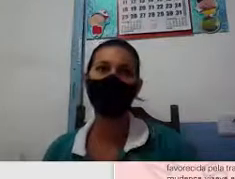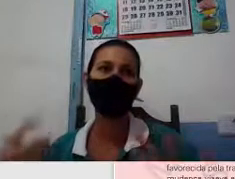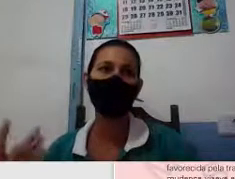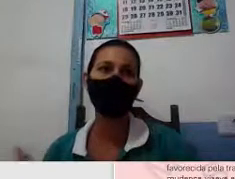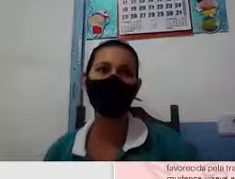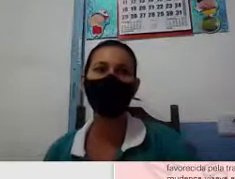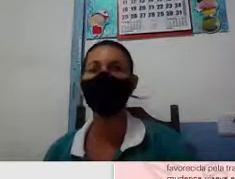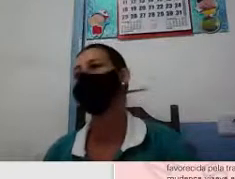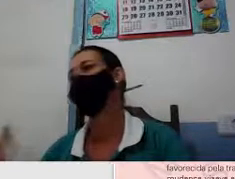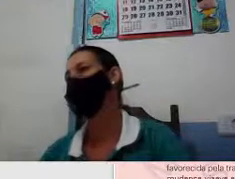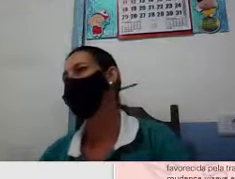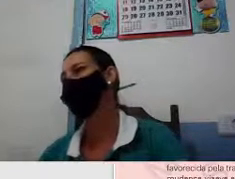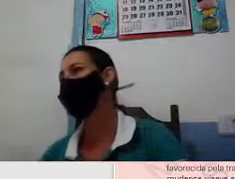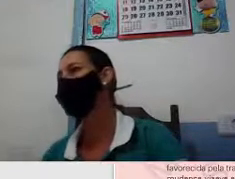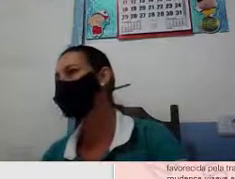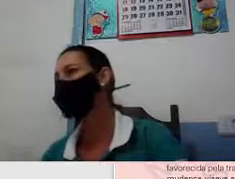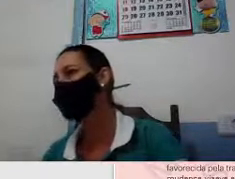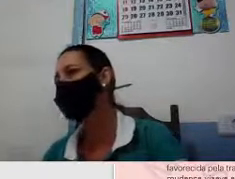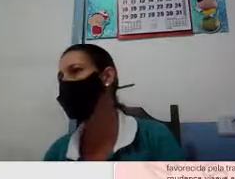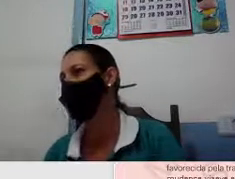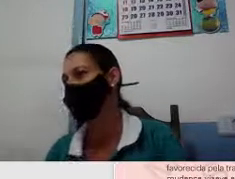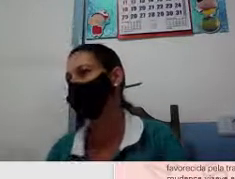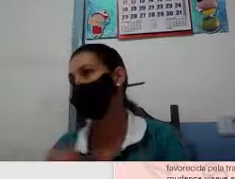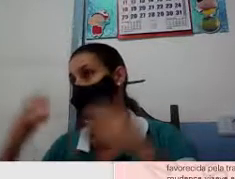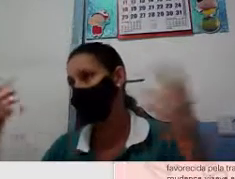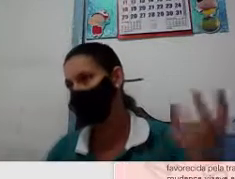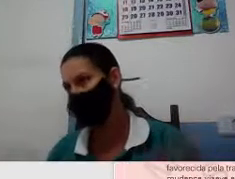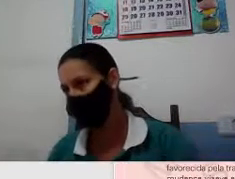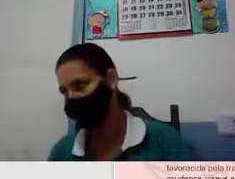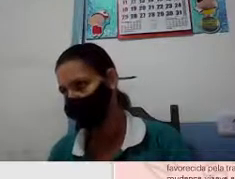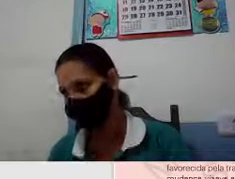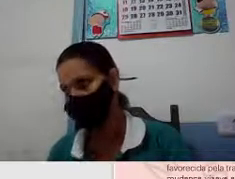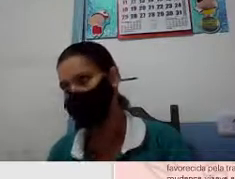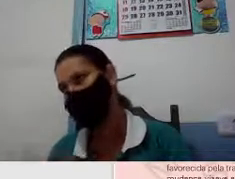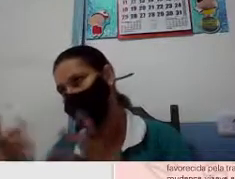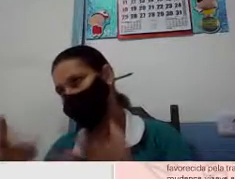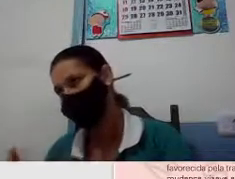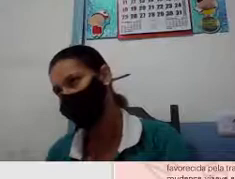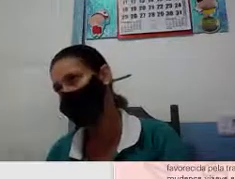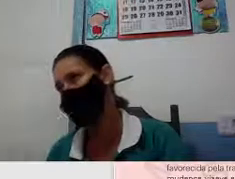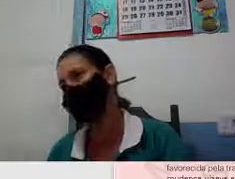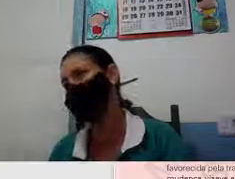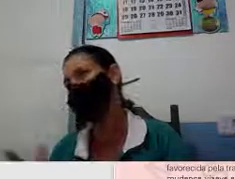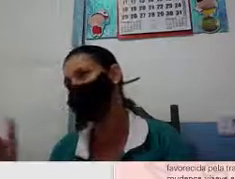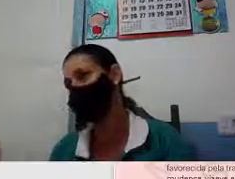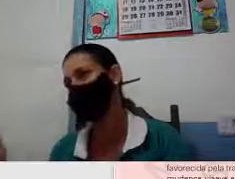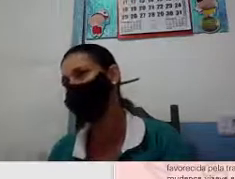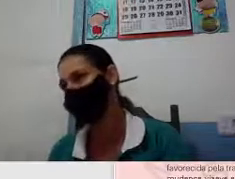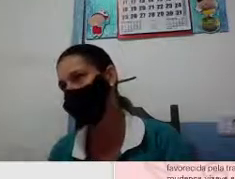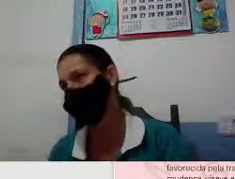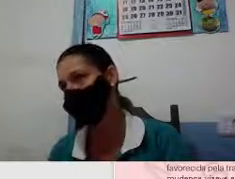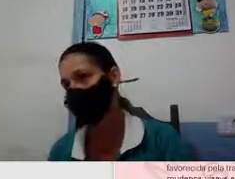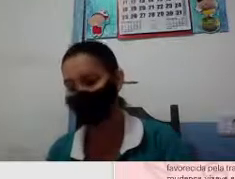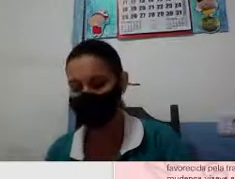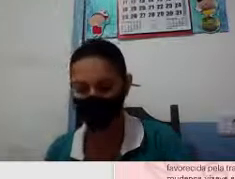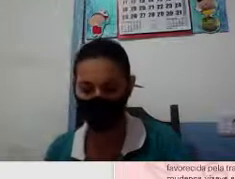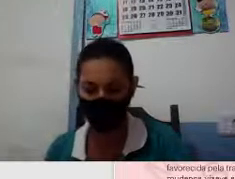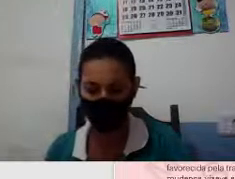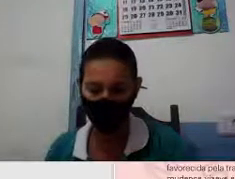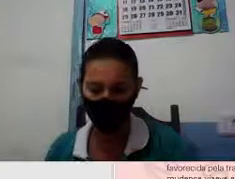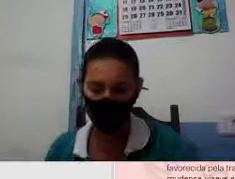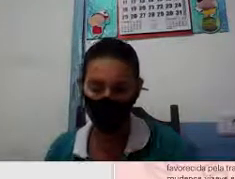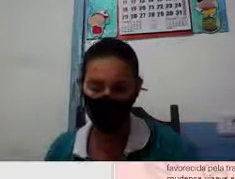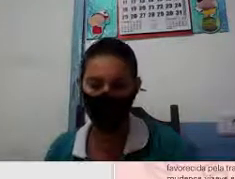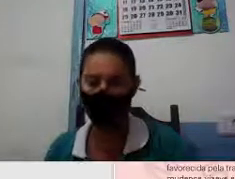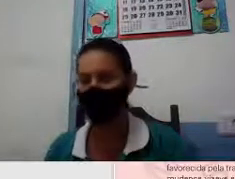de alguns casos que haviam acontecido dentro, então, da religião em si, nesse tempo, religião católica, né, da igreja